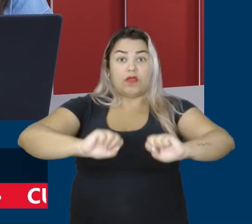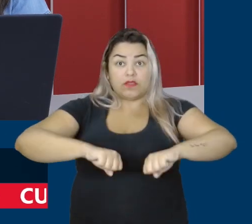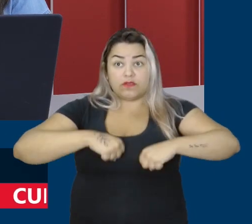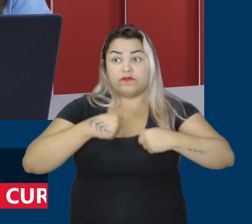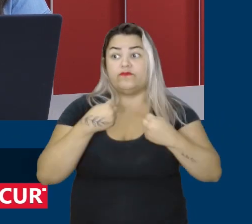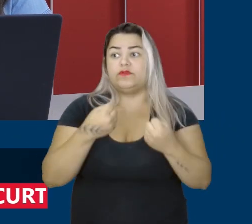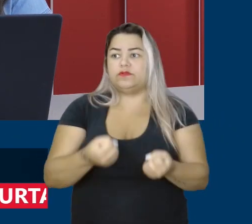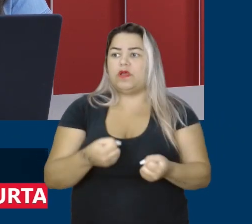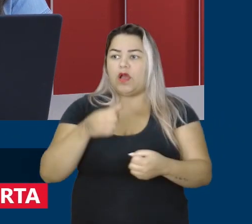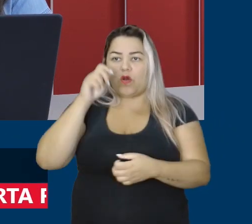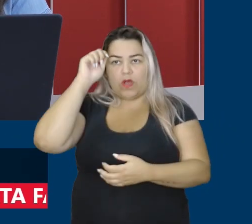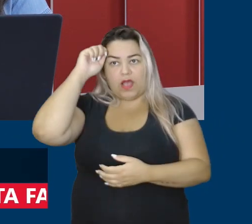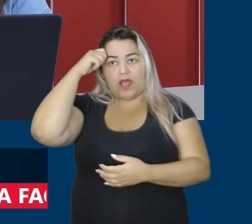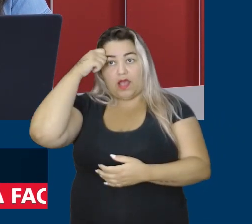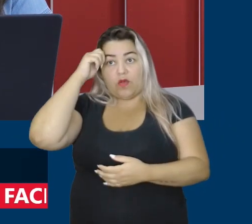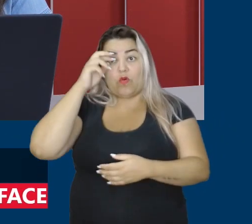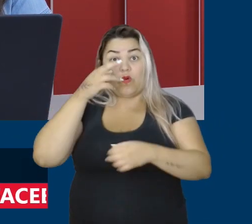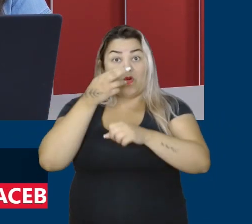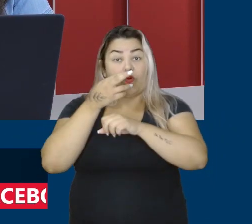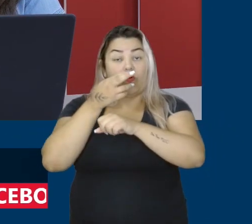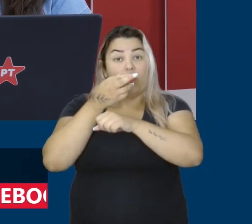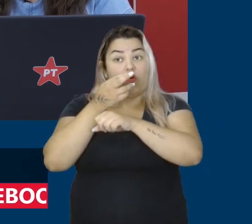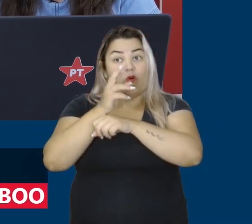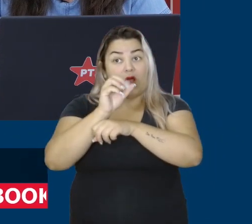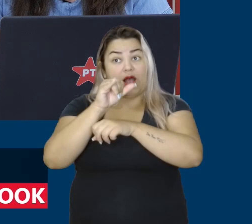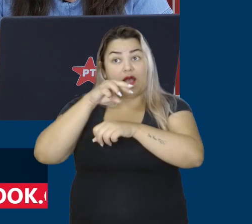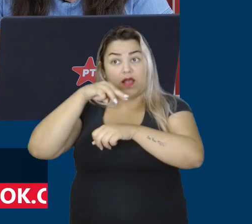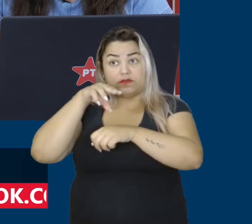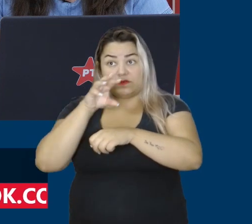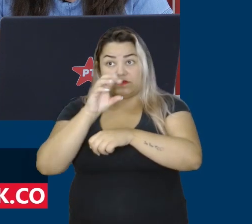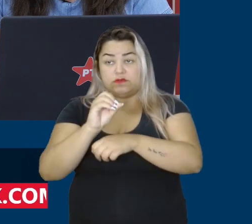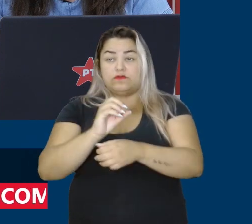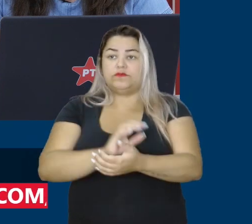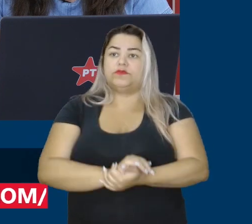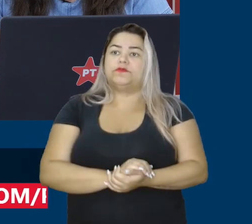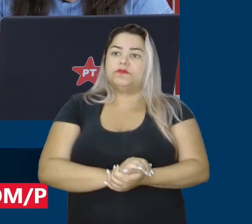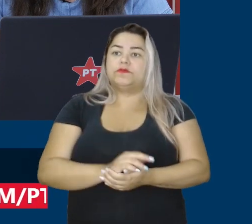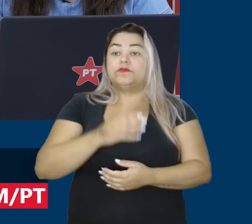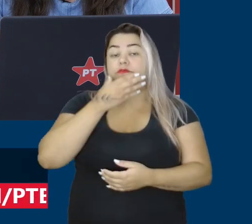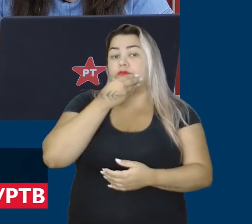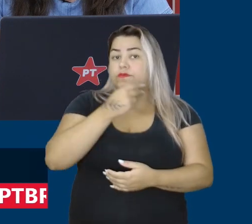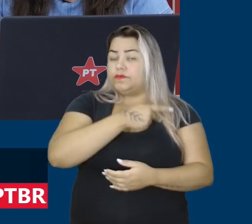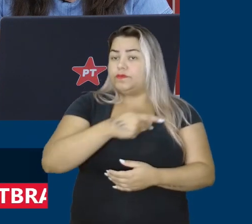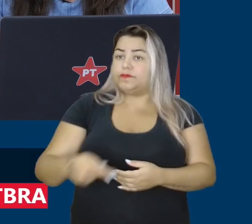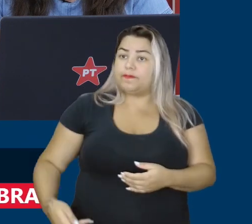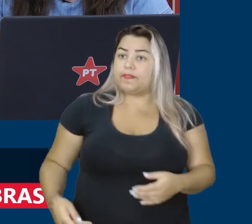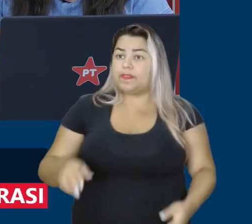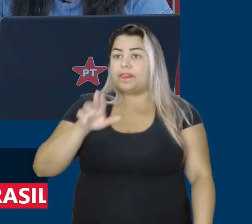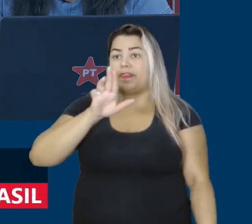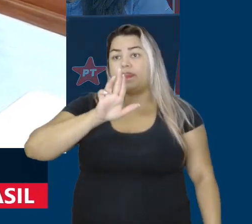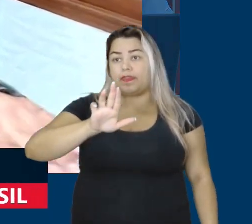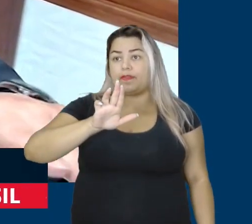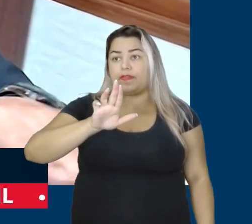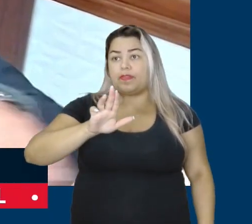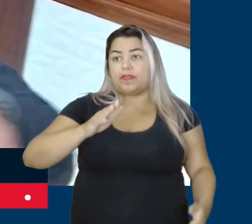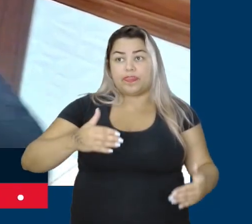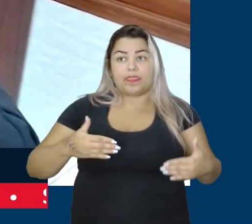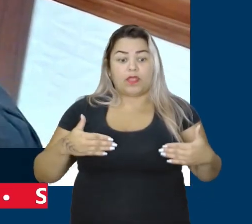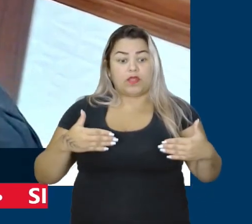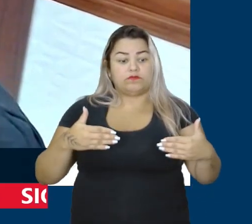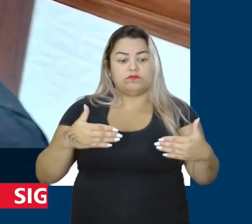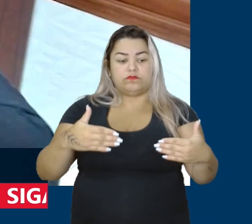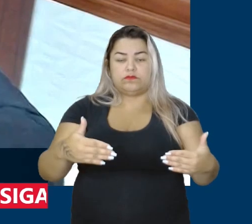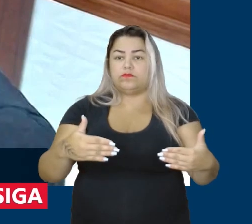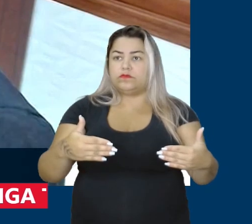racismo. Exato. O presidente Lula, ele fez que os ministérios todos